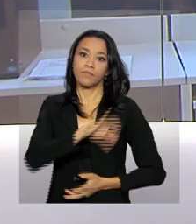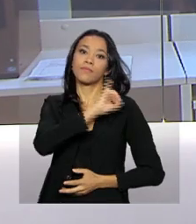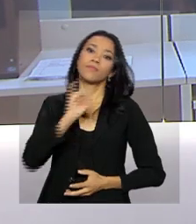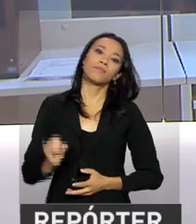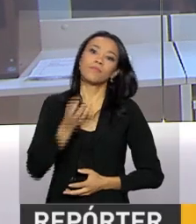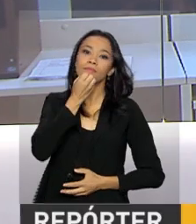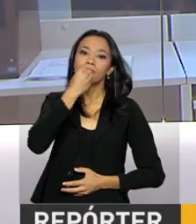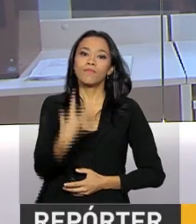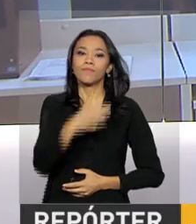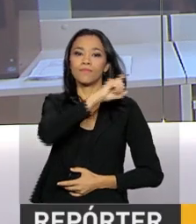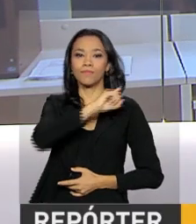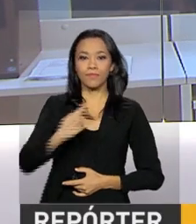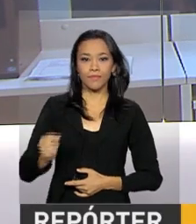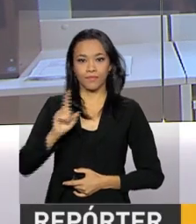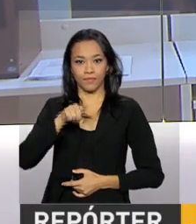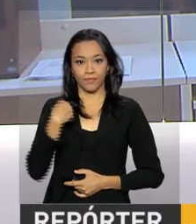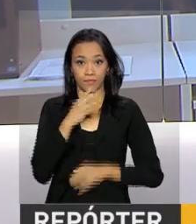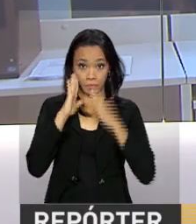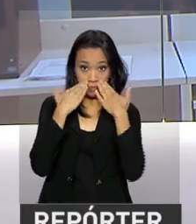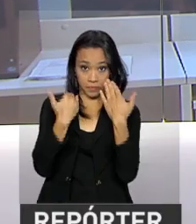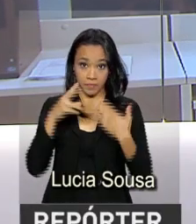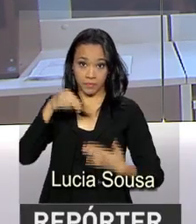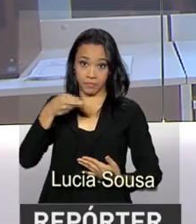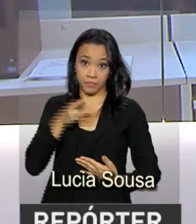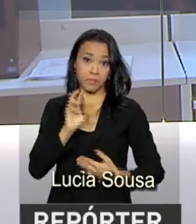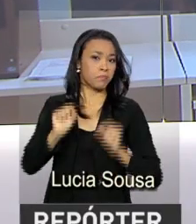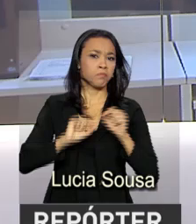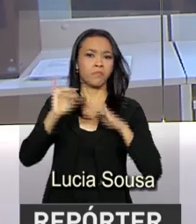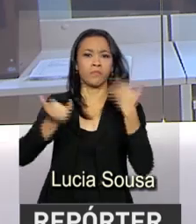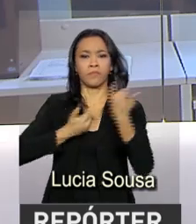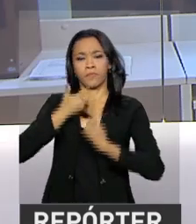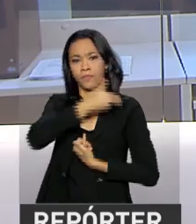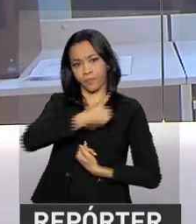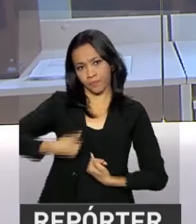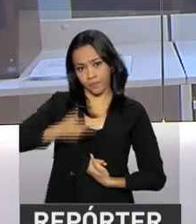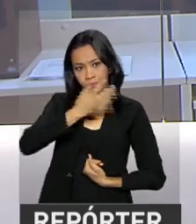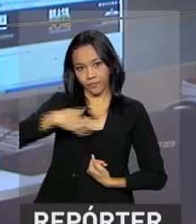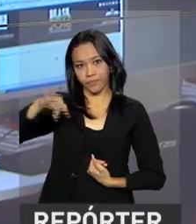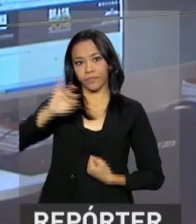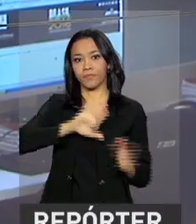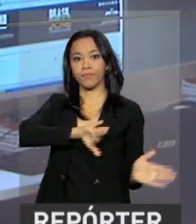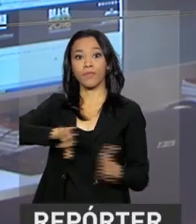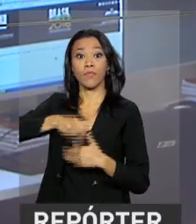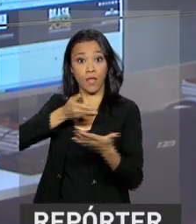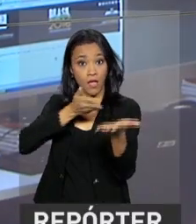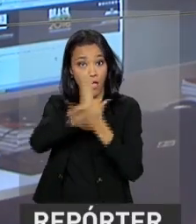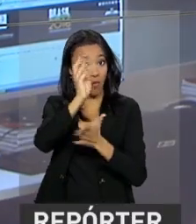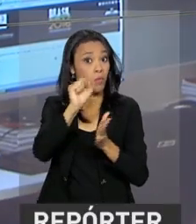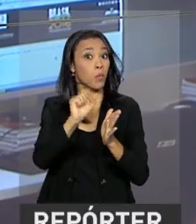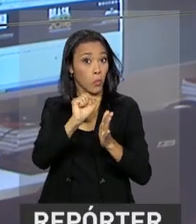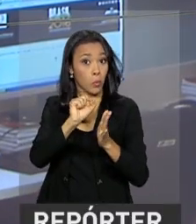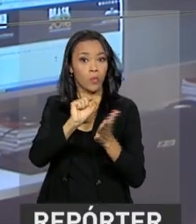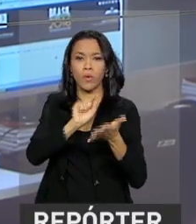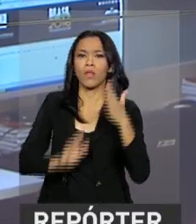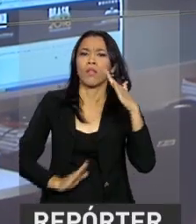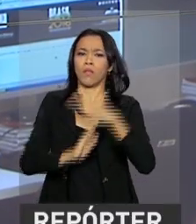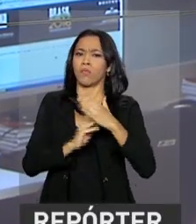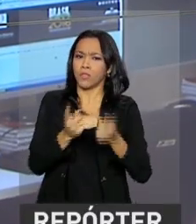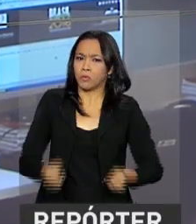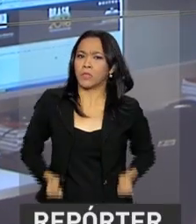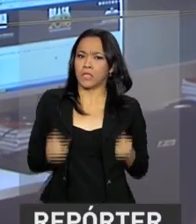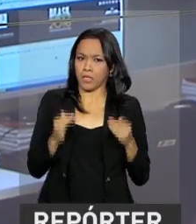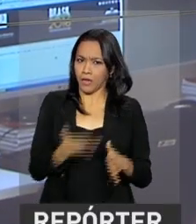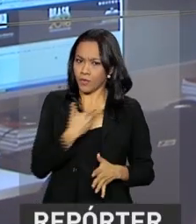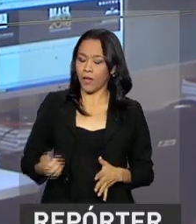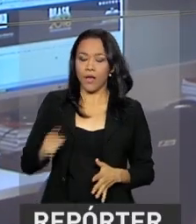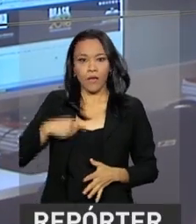Olá, bom dia. O repórter NBR está de volta com as notícias do governo federal. A aprovação do teto para os gastos públicos